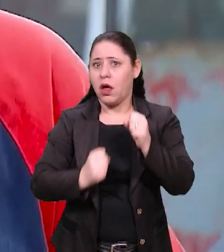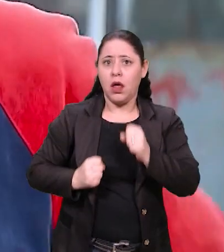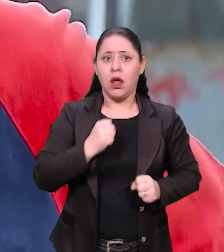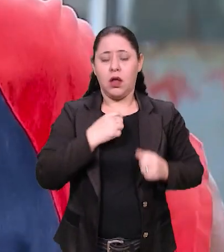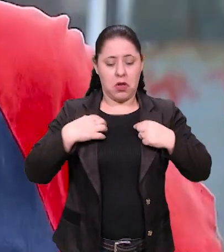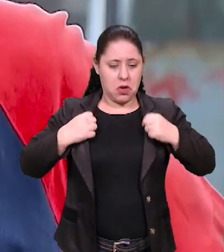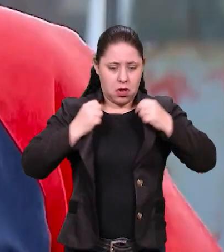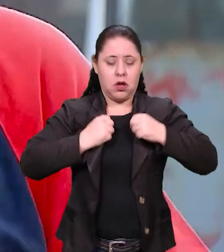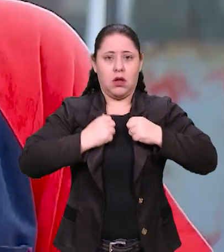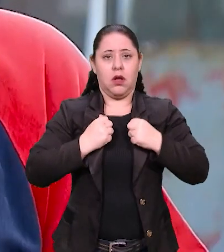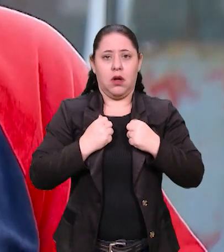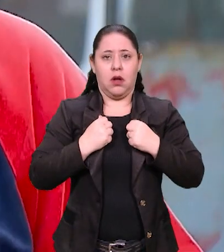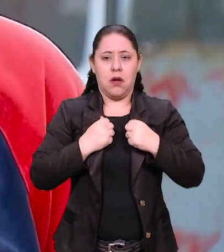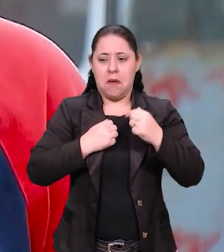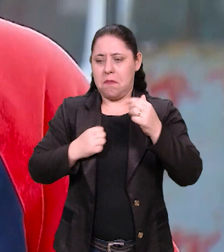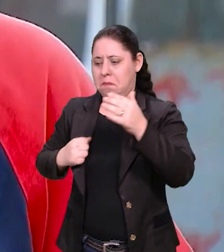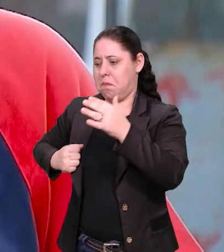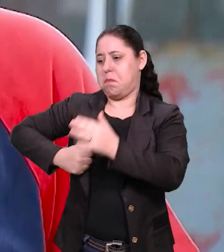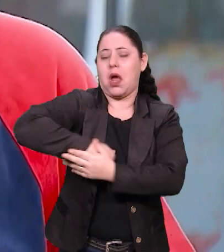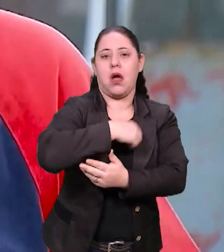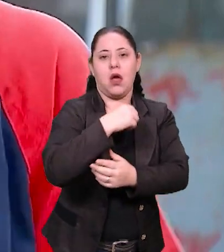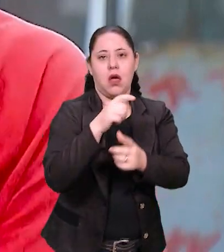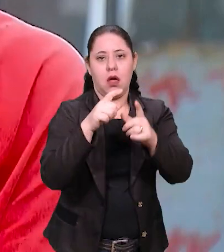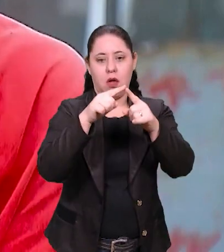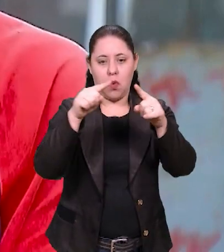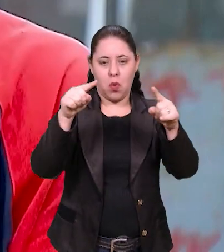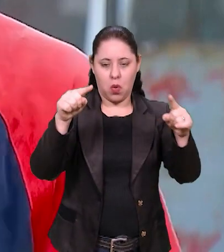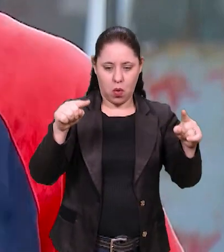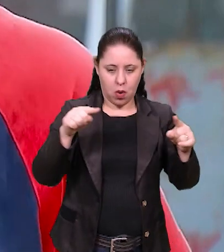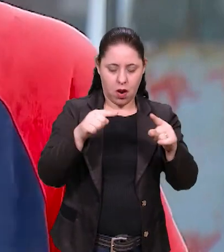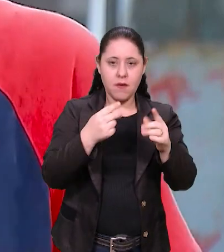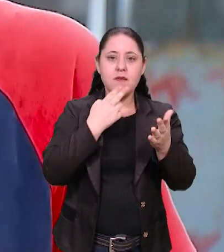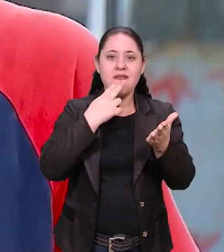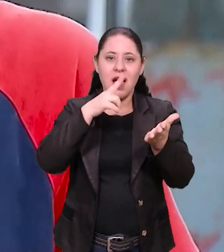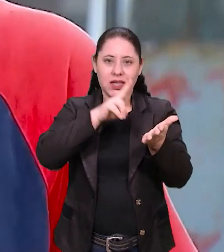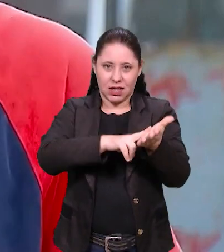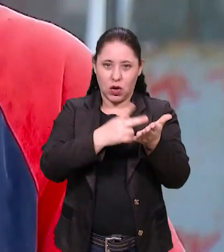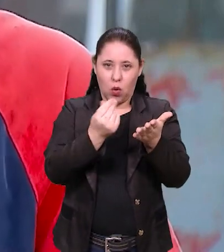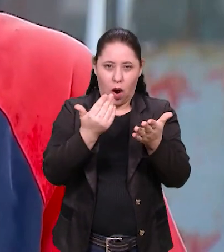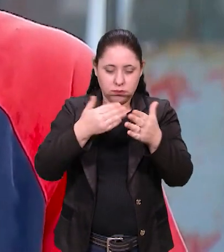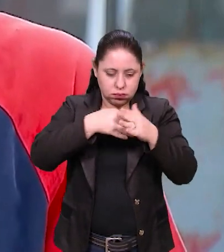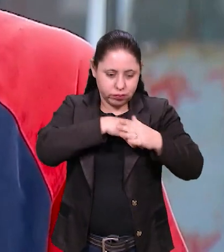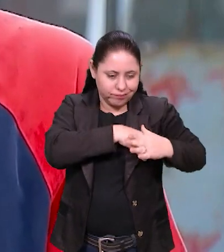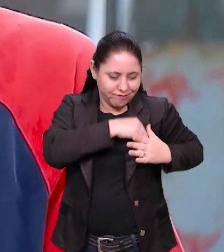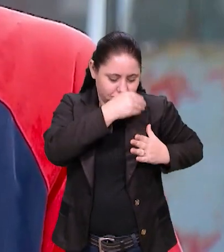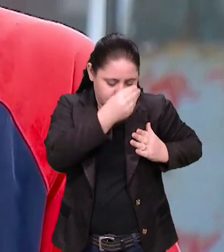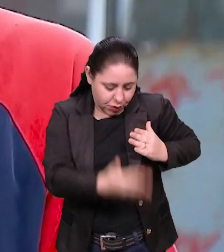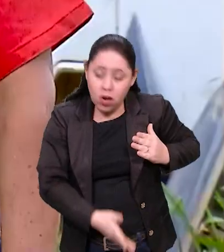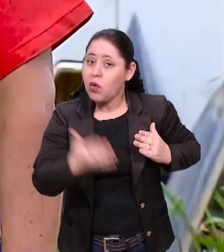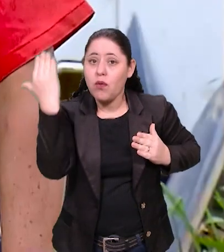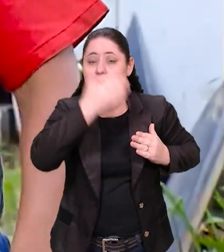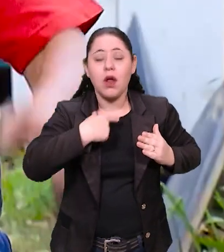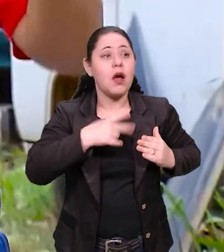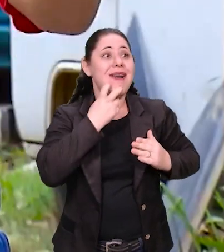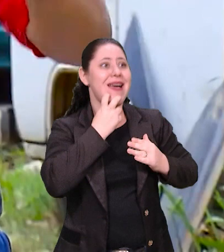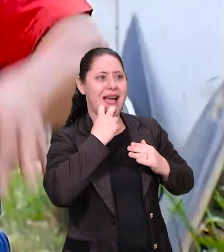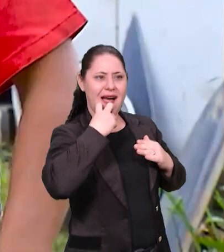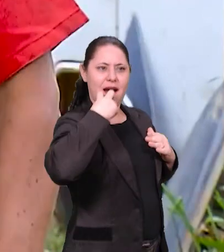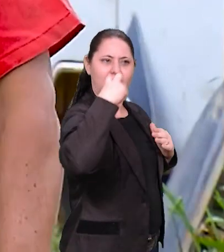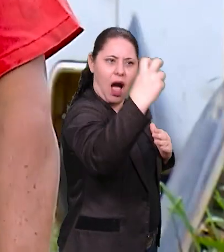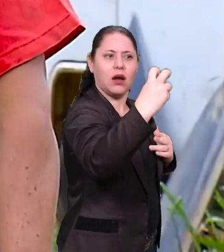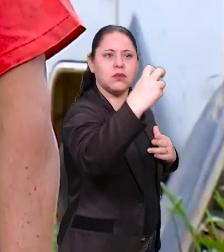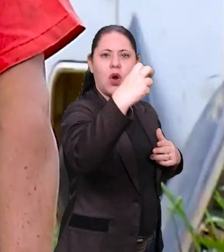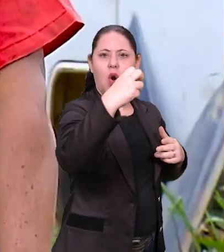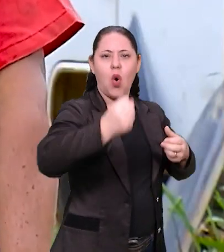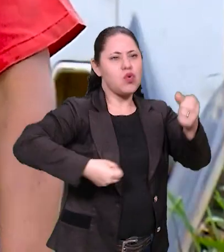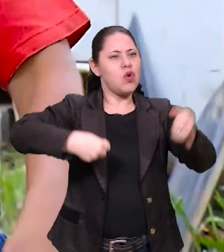correndo com a jaqueta, bateu o braço, o envelope pulou da jaqueta dele, ele não viu. Aí eu gritei o rapaz